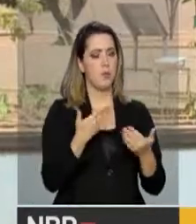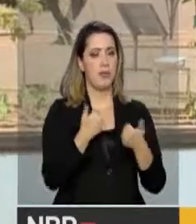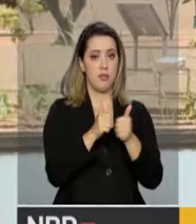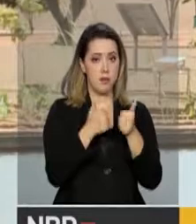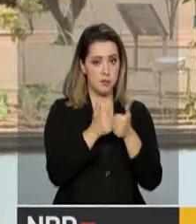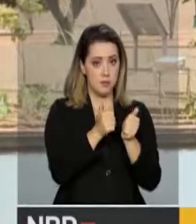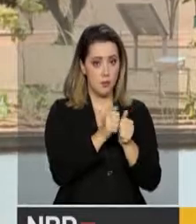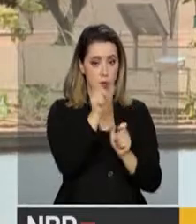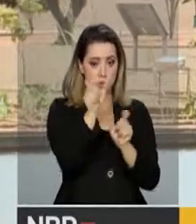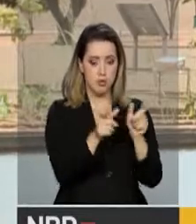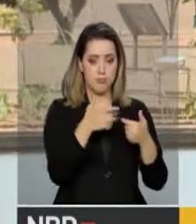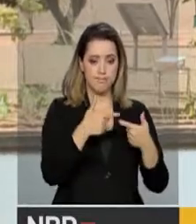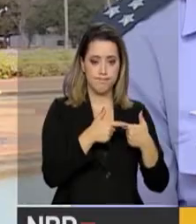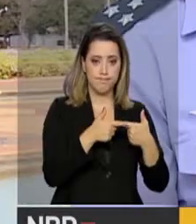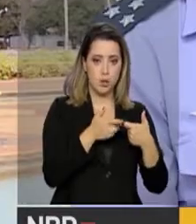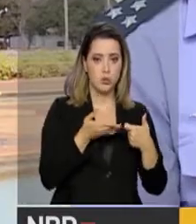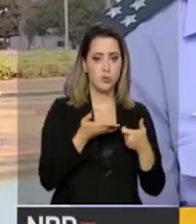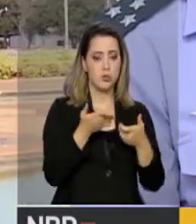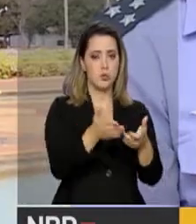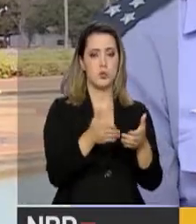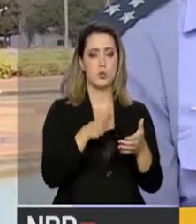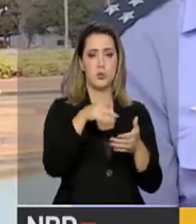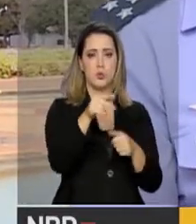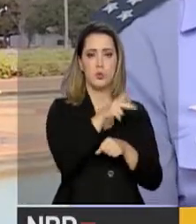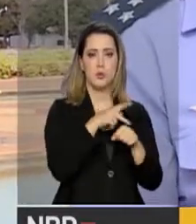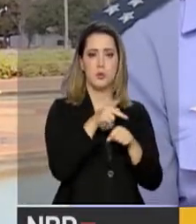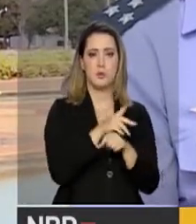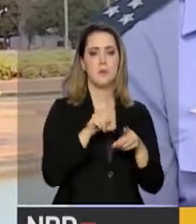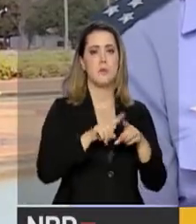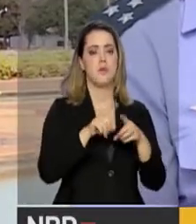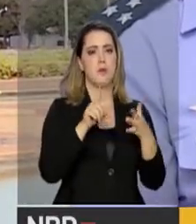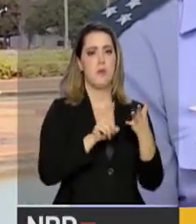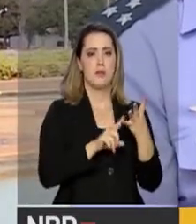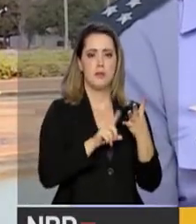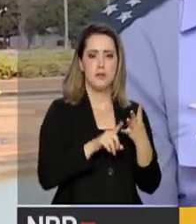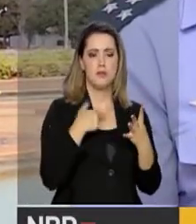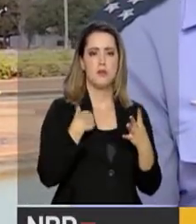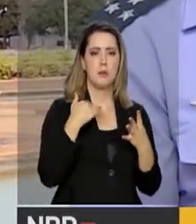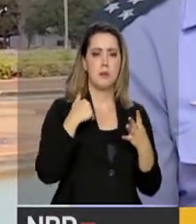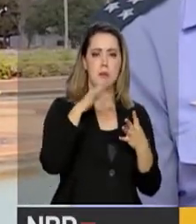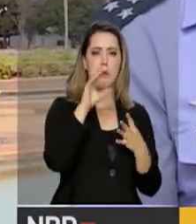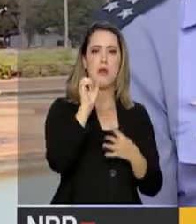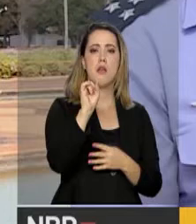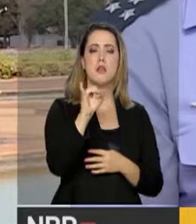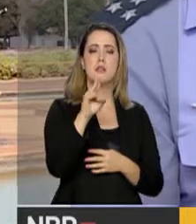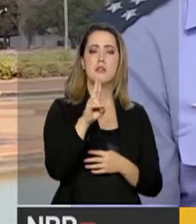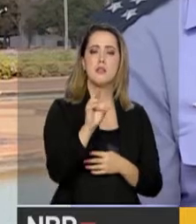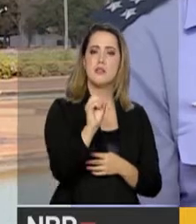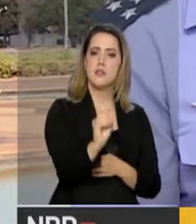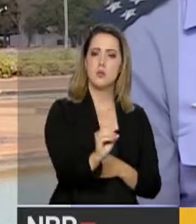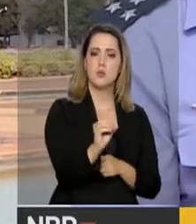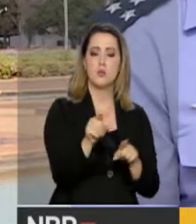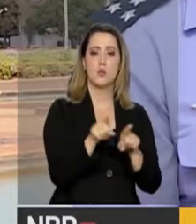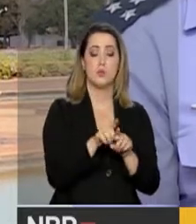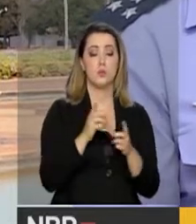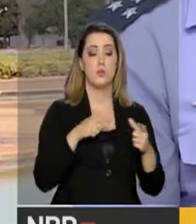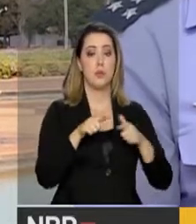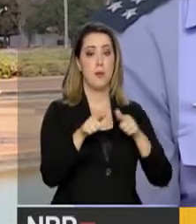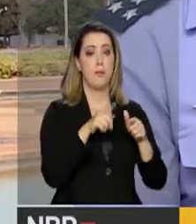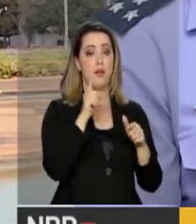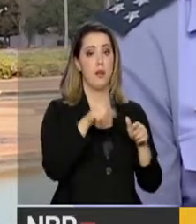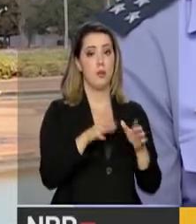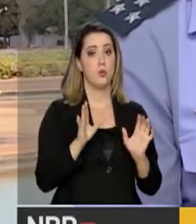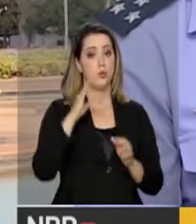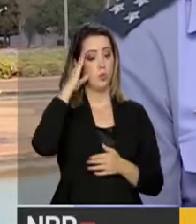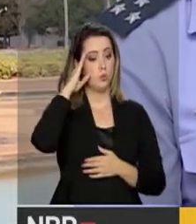é muito específica de Força Aérea, que a gente chama de Ação Cívico-Social, ACISO. Nesse tipo de ação, as Forças Armadas, elas